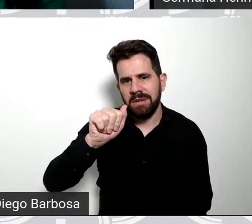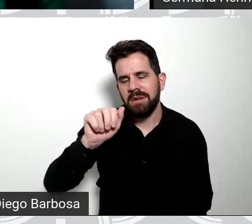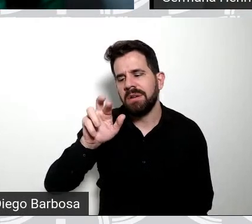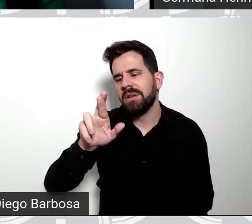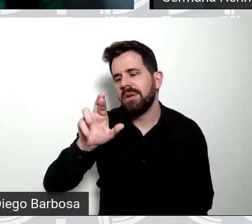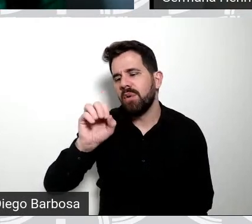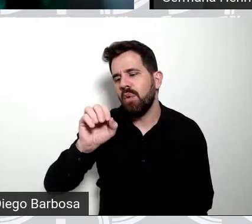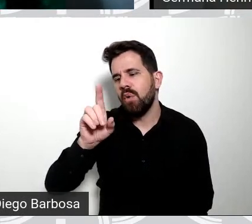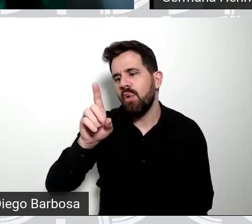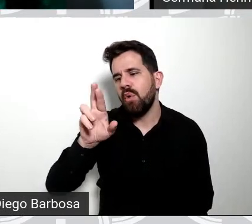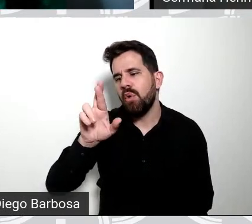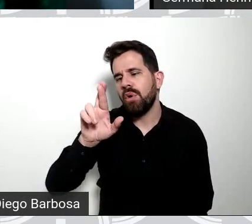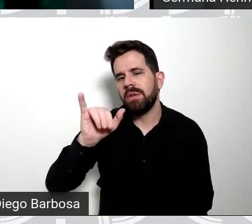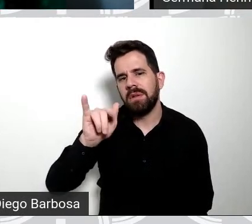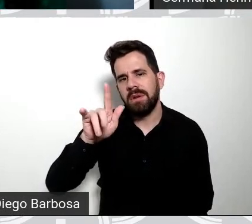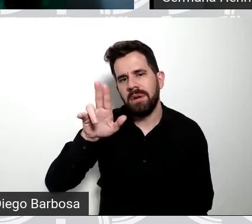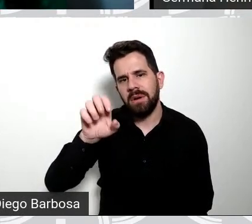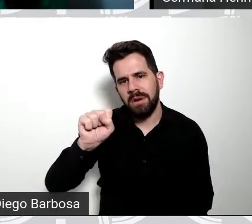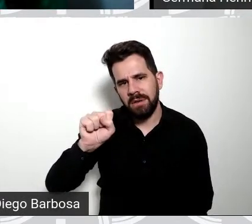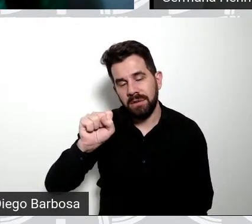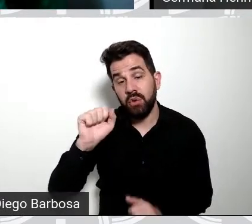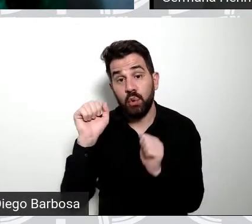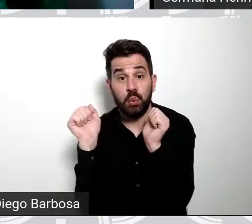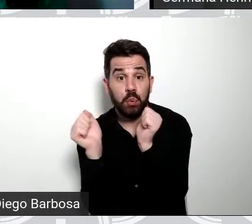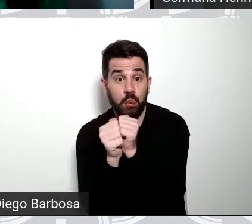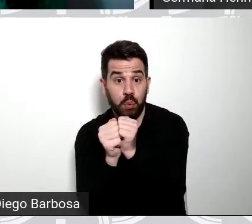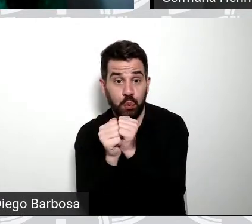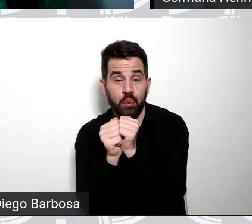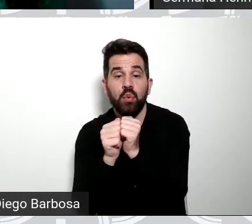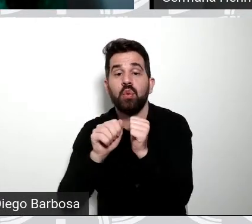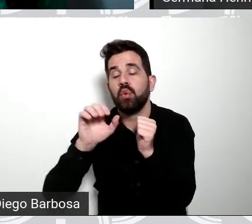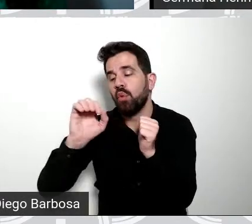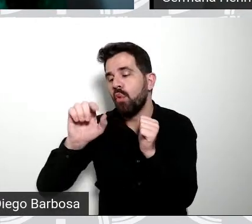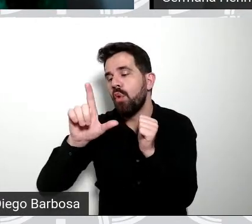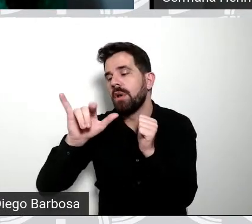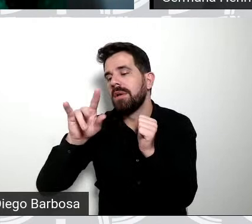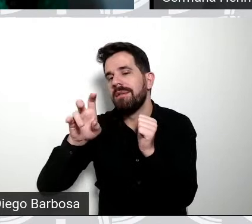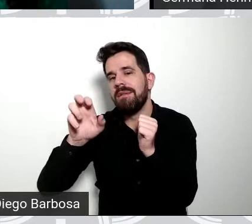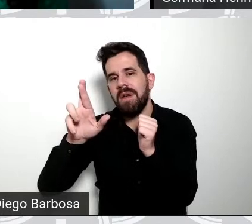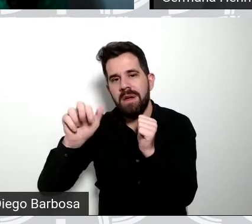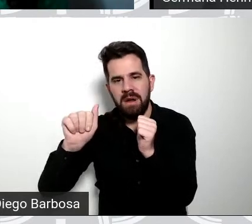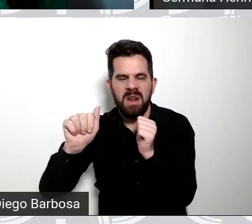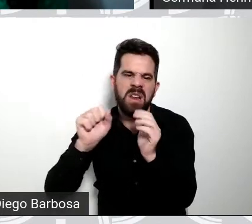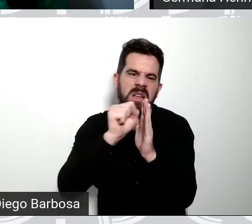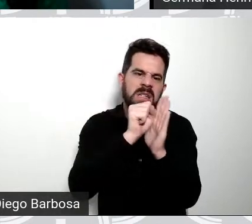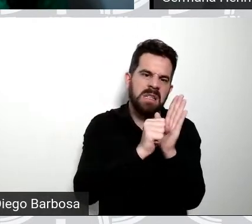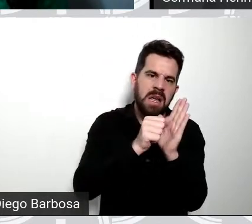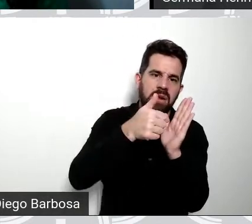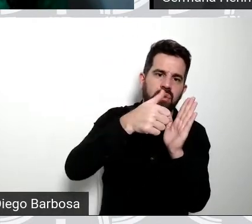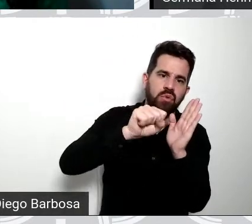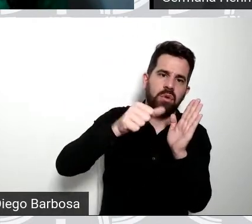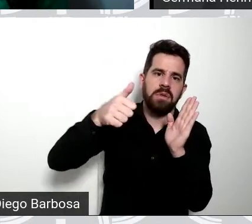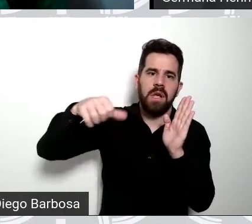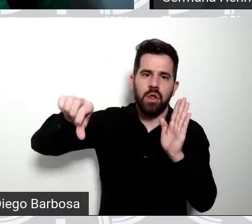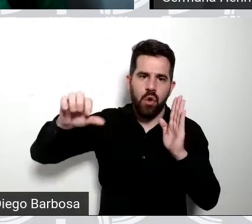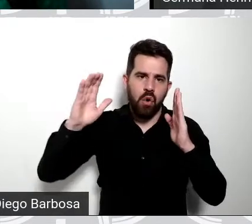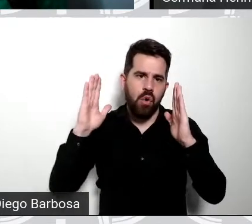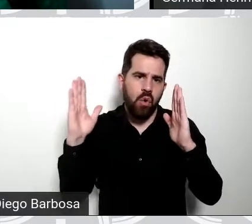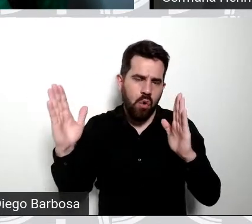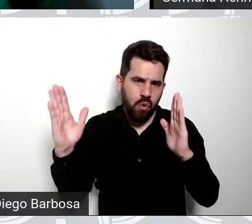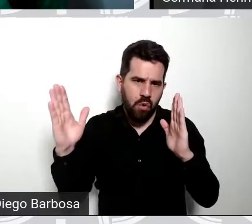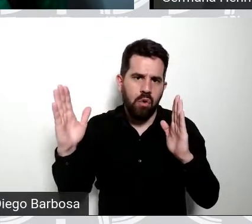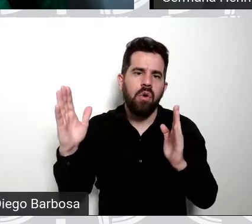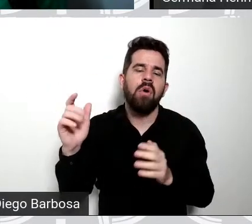Alessandra Oliveira, sobre os séculos 18 e 19, de tradutores, historiadores, dos